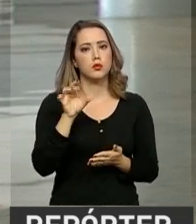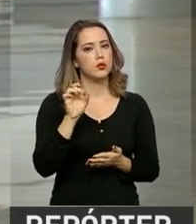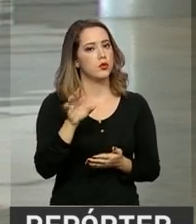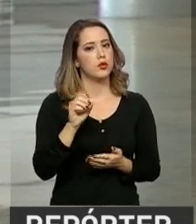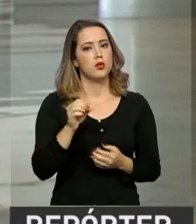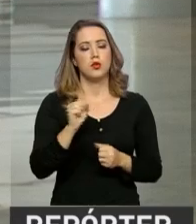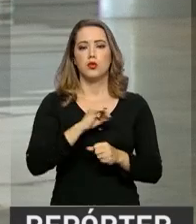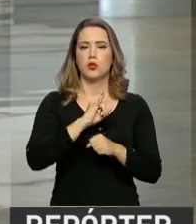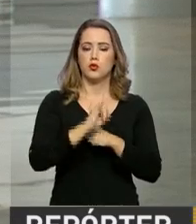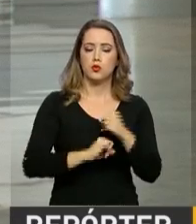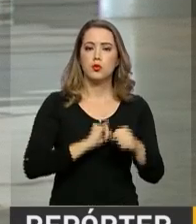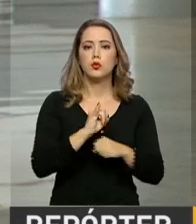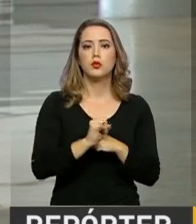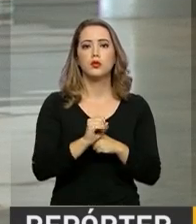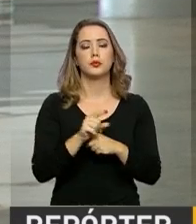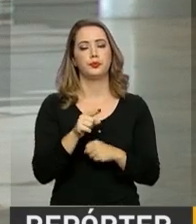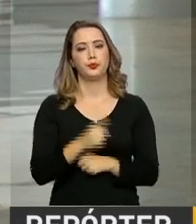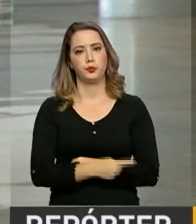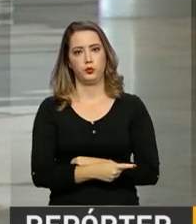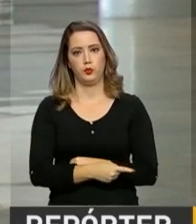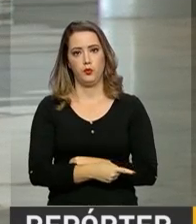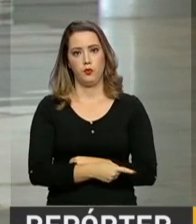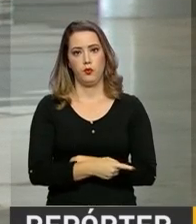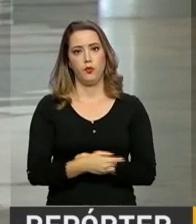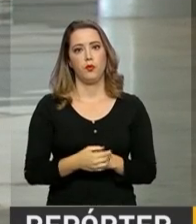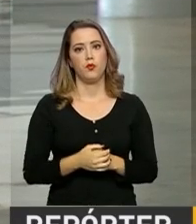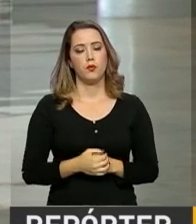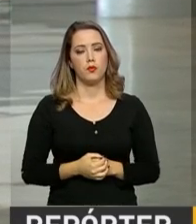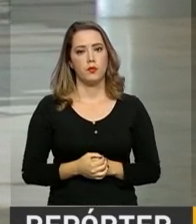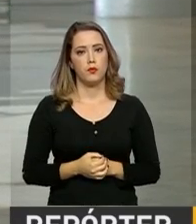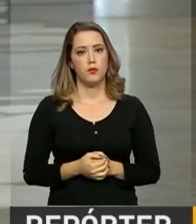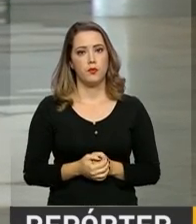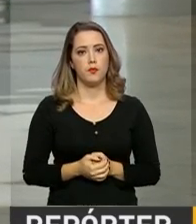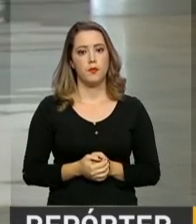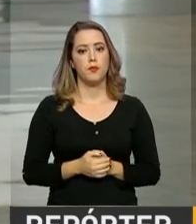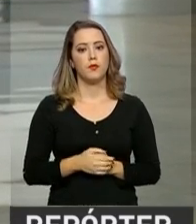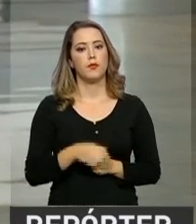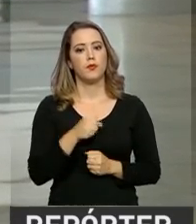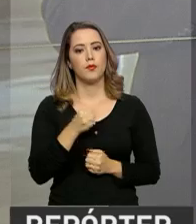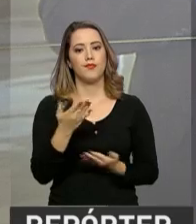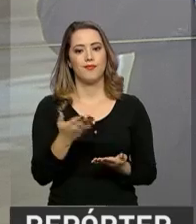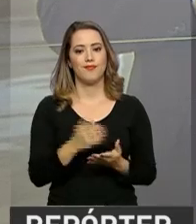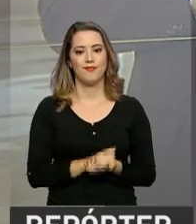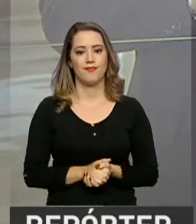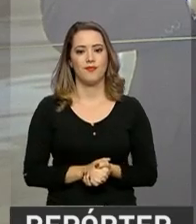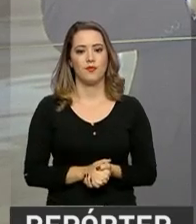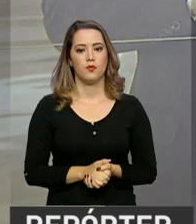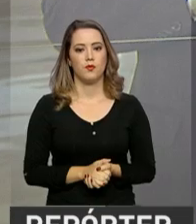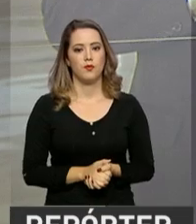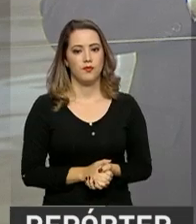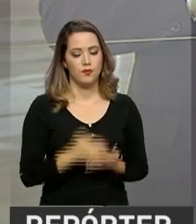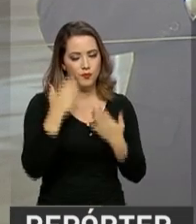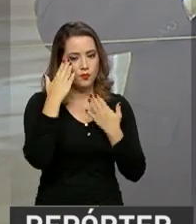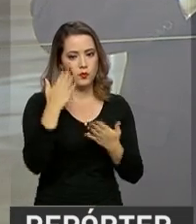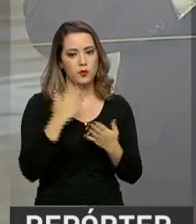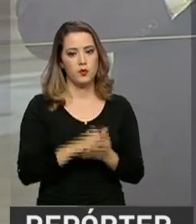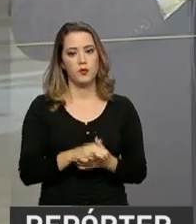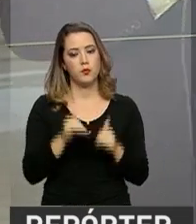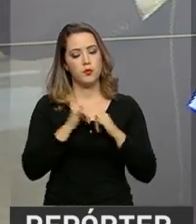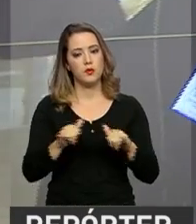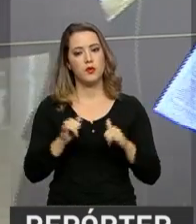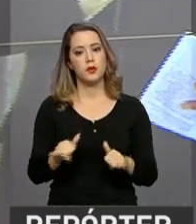internet no endereço sisu.mec.gov.br Jaime João Pedro Neto ao vivo obrigado pelas